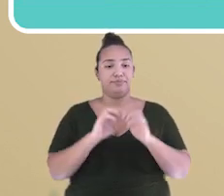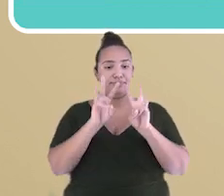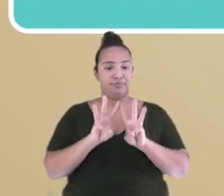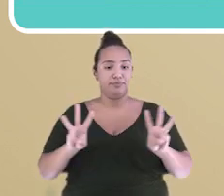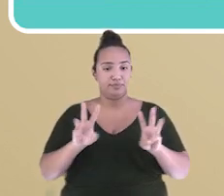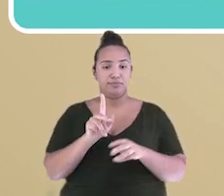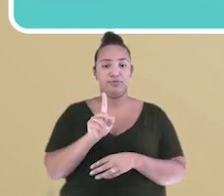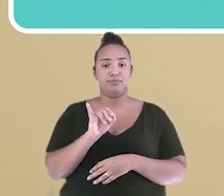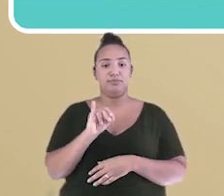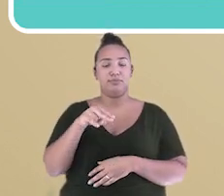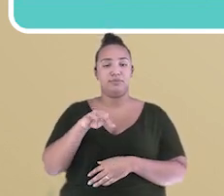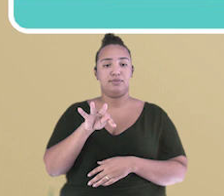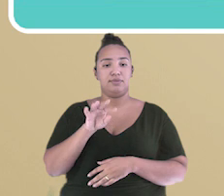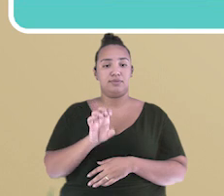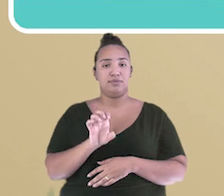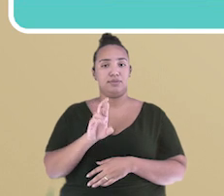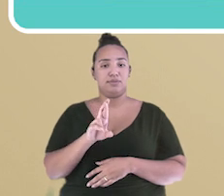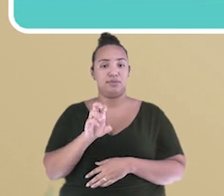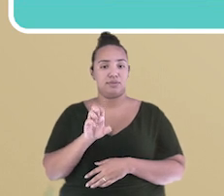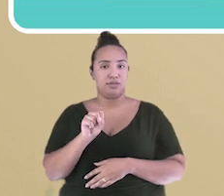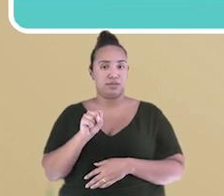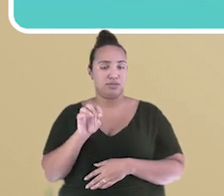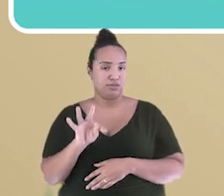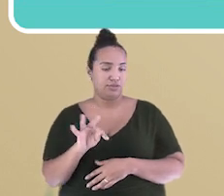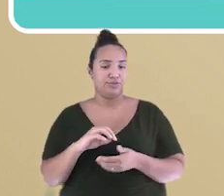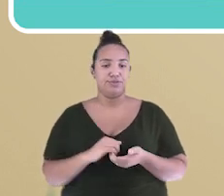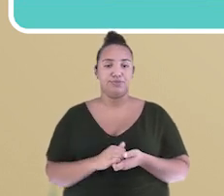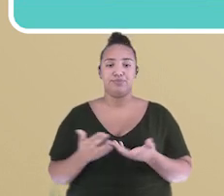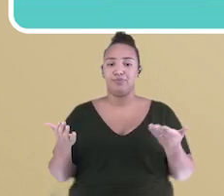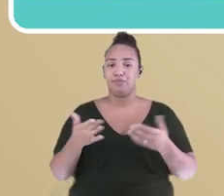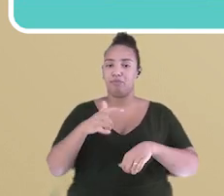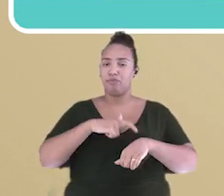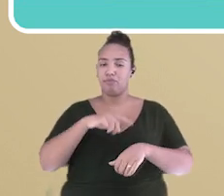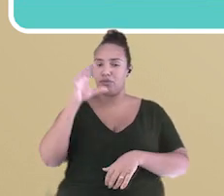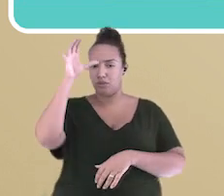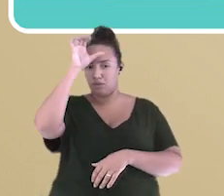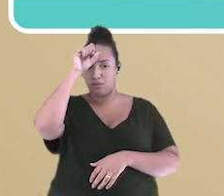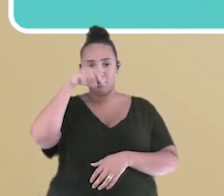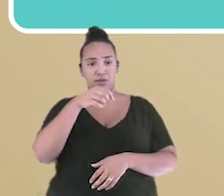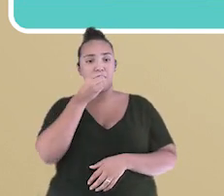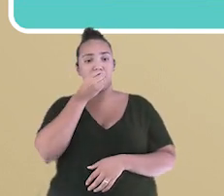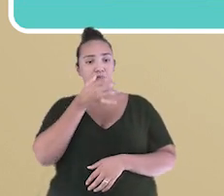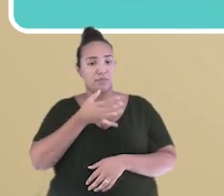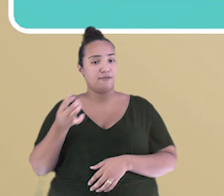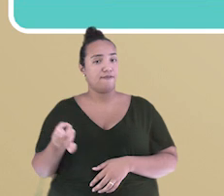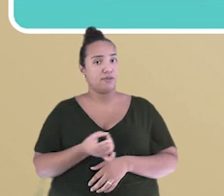site Pinterest. É hora de aprender que esse é um bem finito. Em